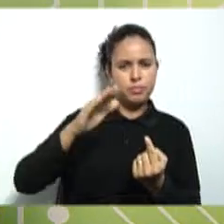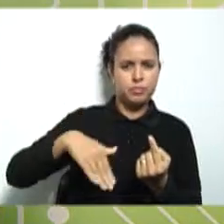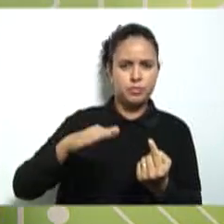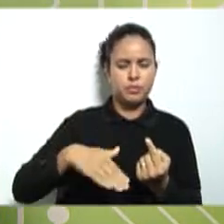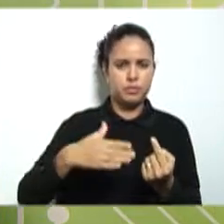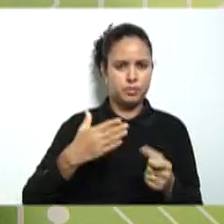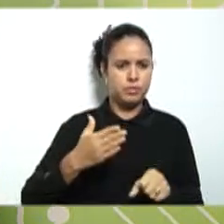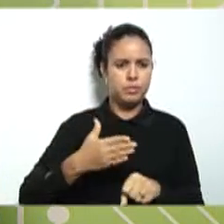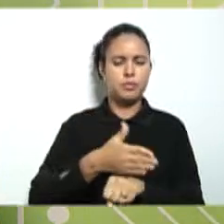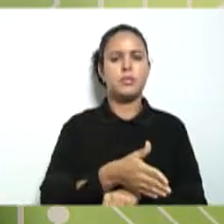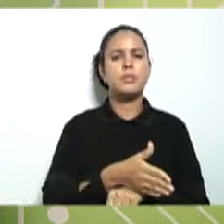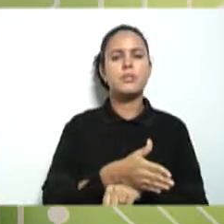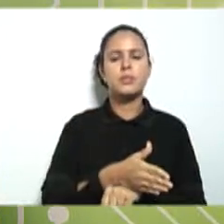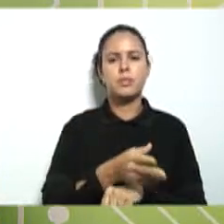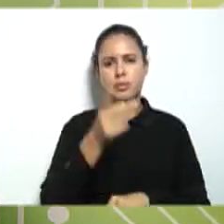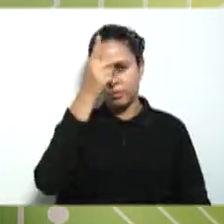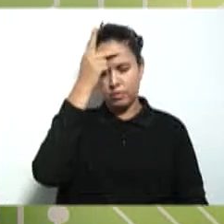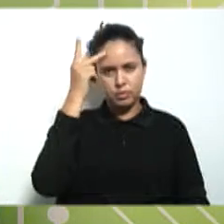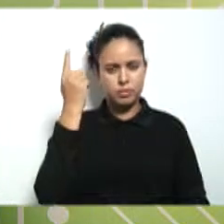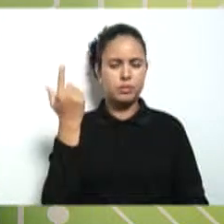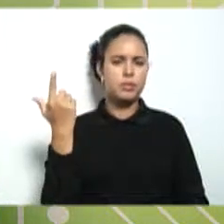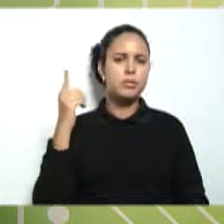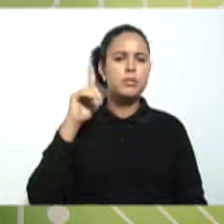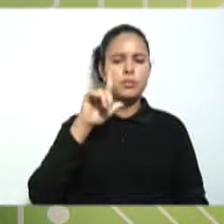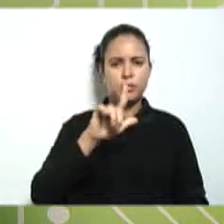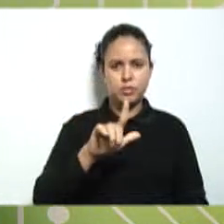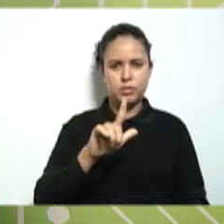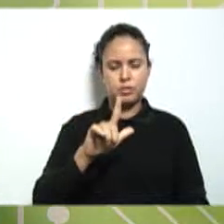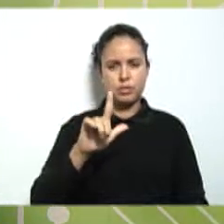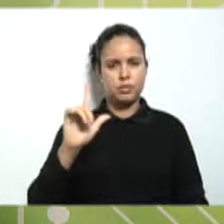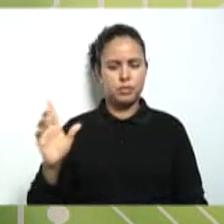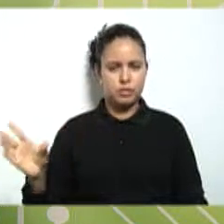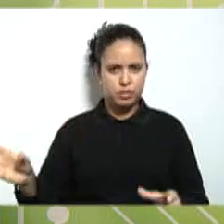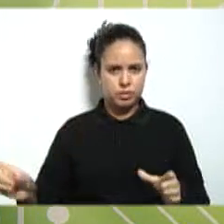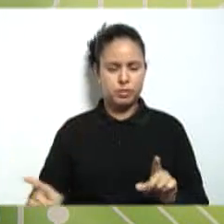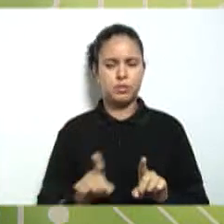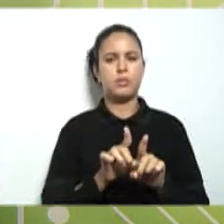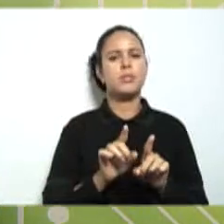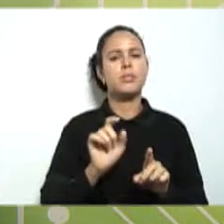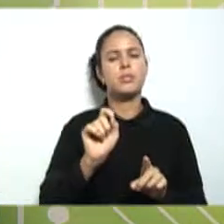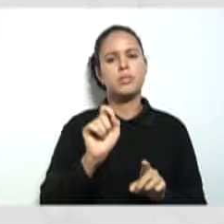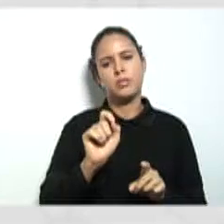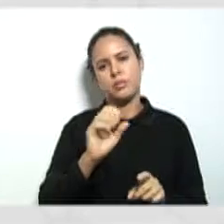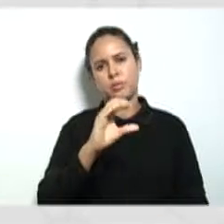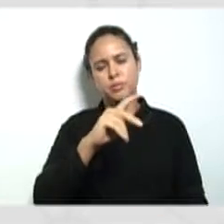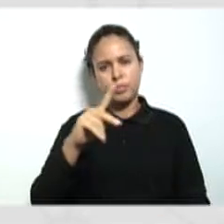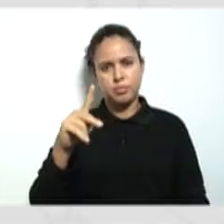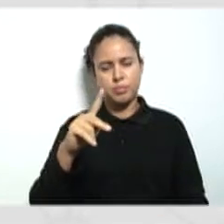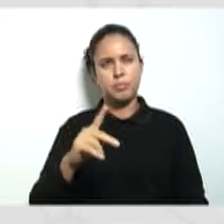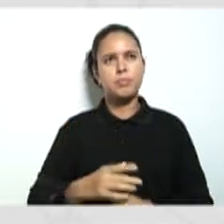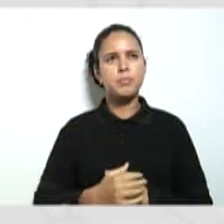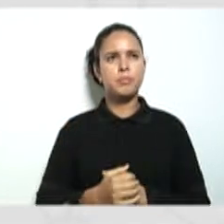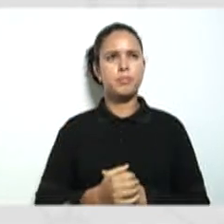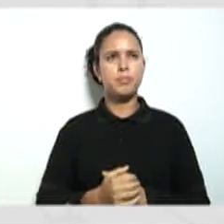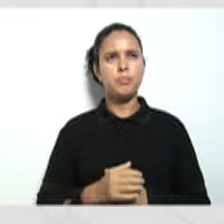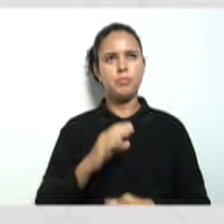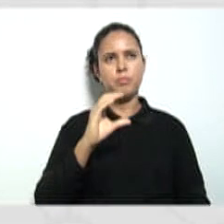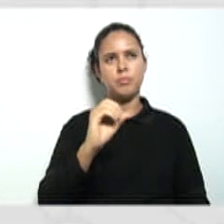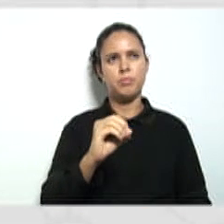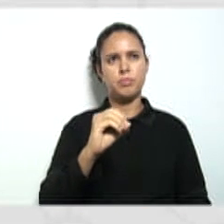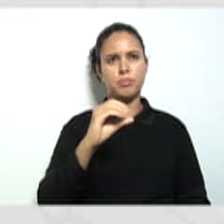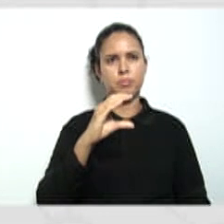para que as pessoas consigam fazer parte dessa cooperativa e ter acesso à casa própria. Segundo a OCB, existem no